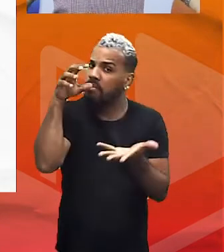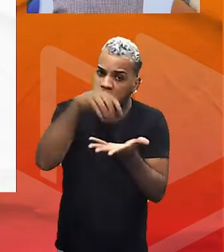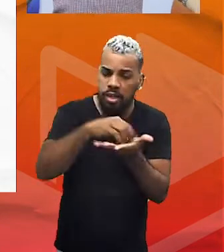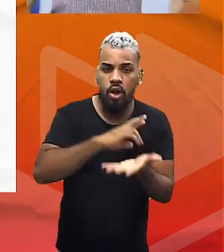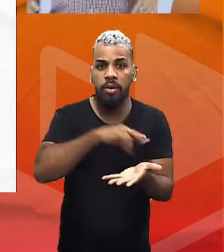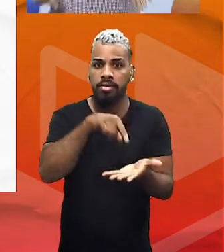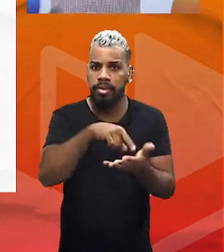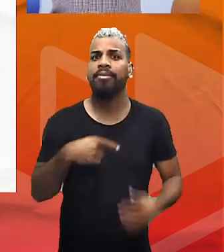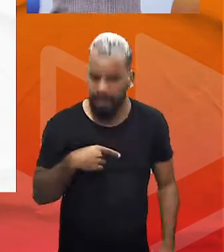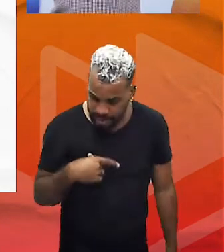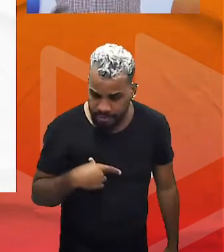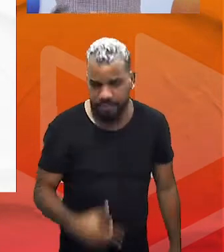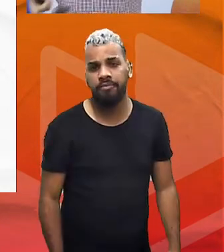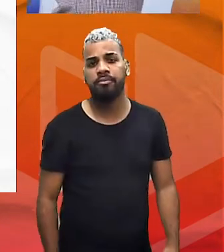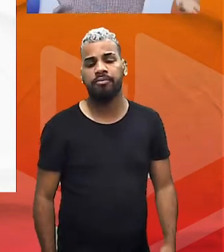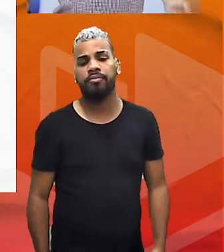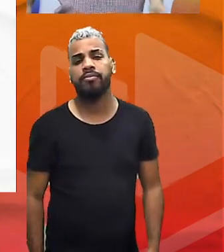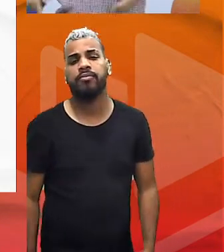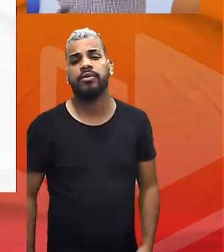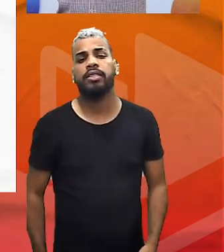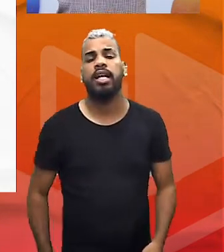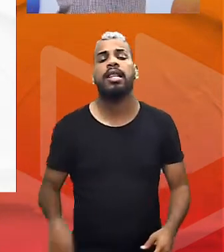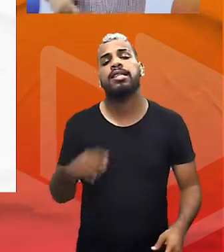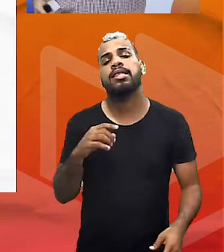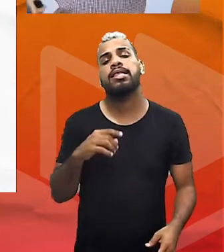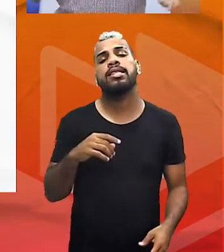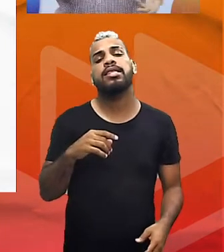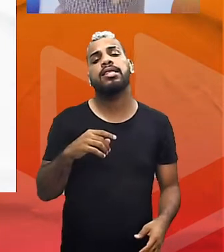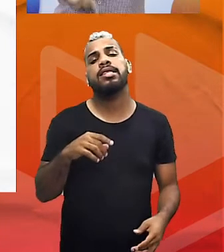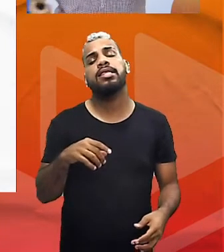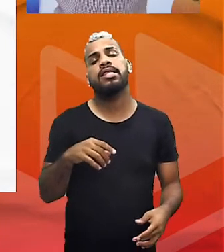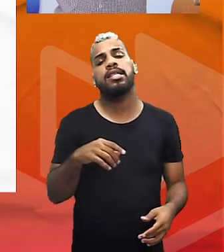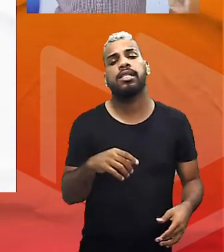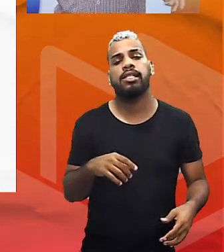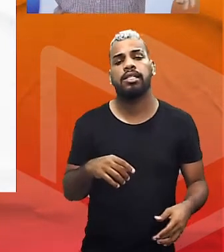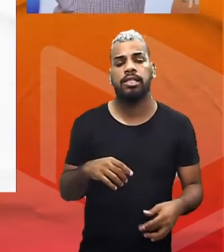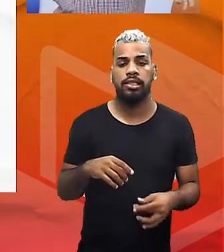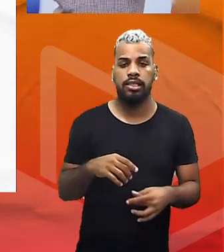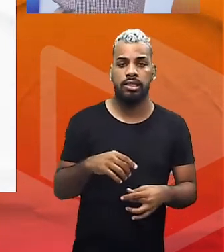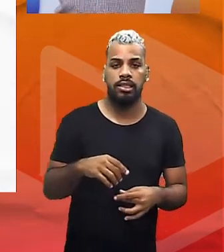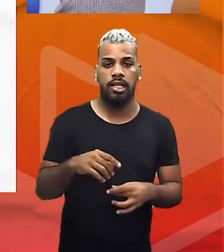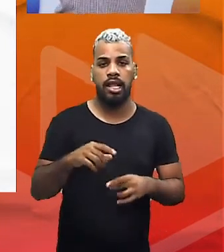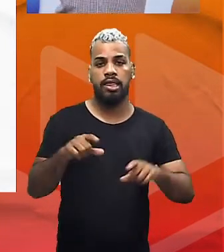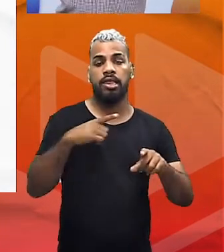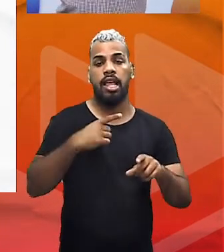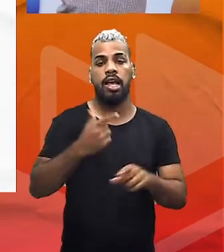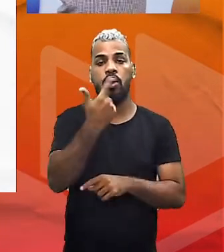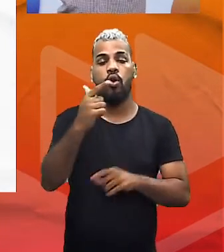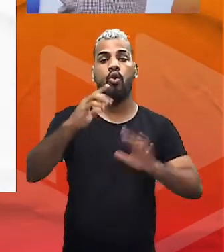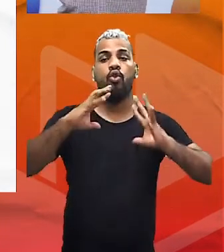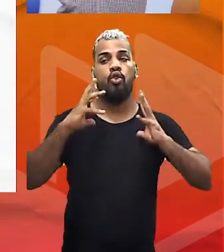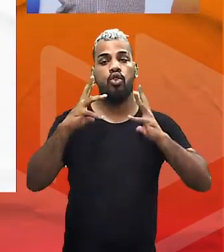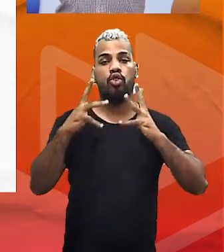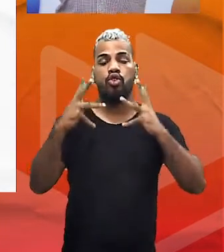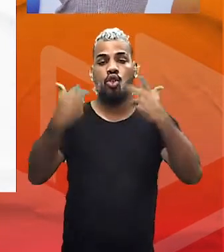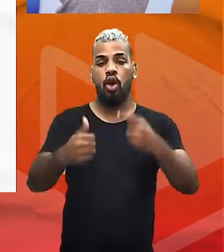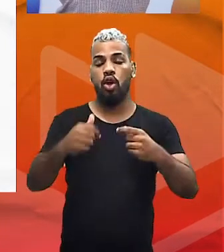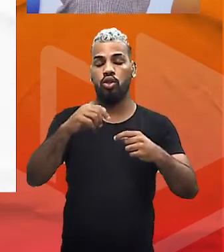né? Mas a gente também teve Luzia Homem, a gente também teve Casa de Pensão, todos esses